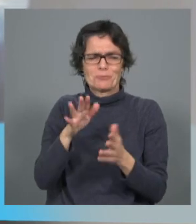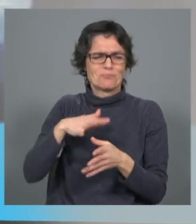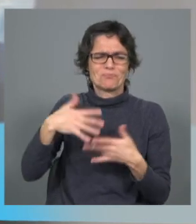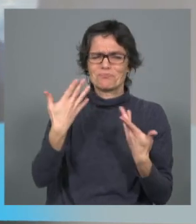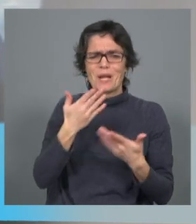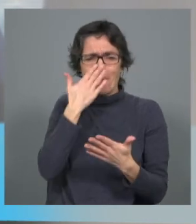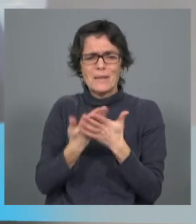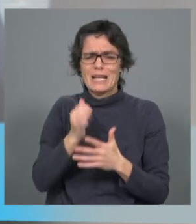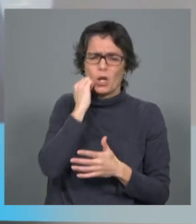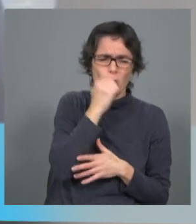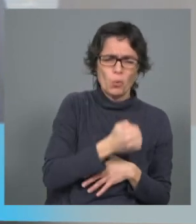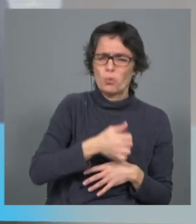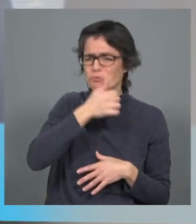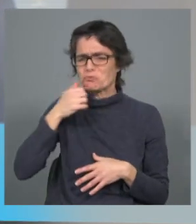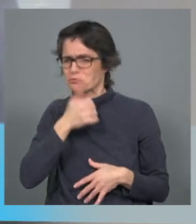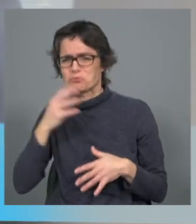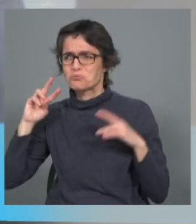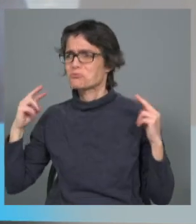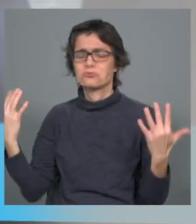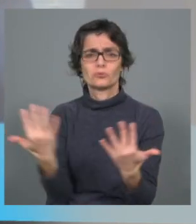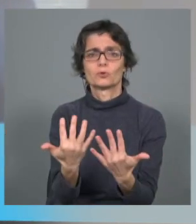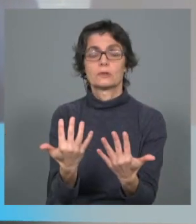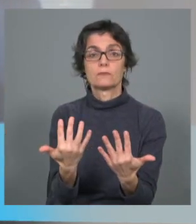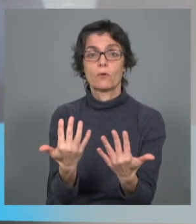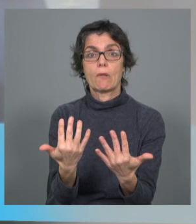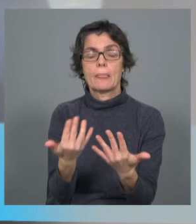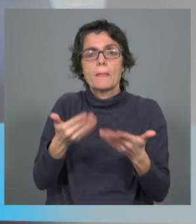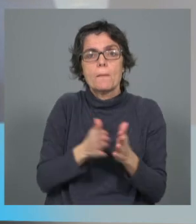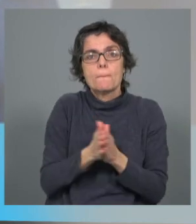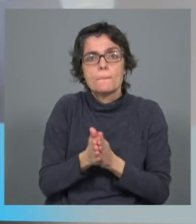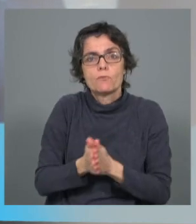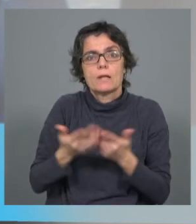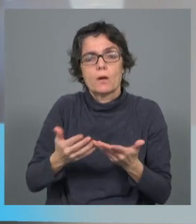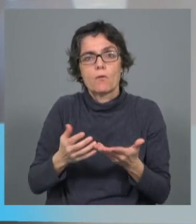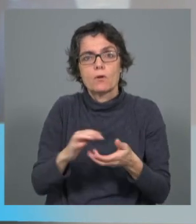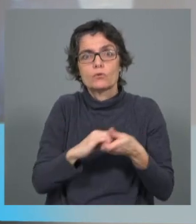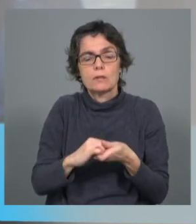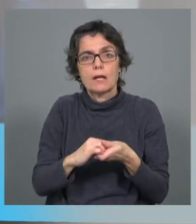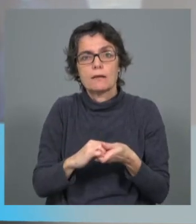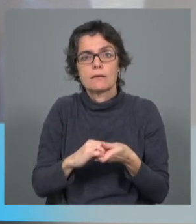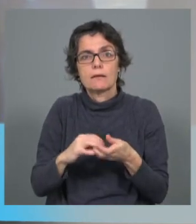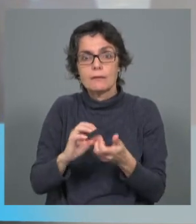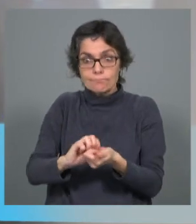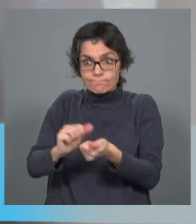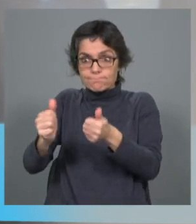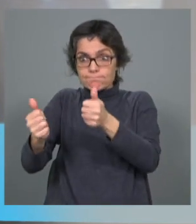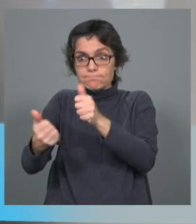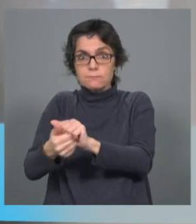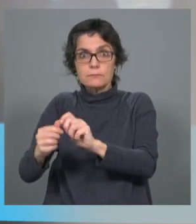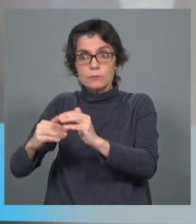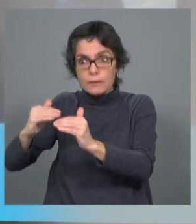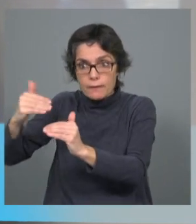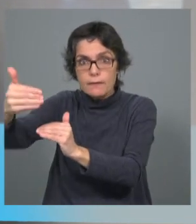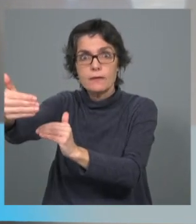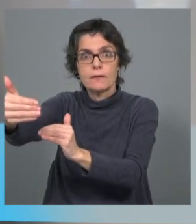dor e destas perplexidades, é uma oportunidade que podemos descobrir e que podemos agarrar. A possibilidade de uma transformação do